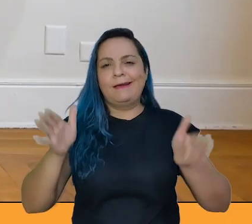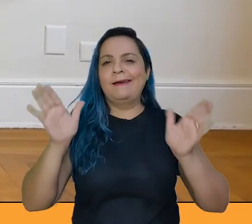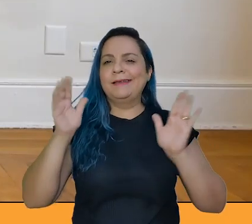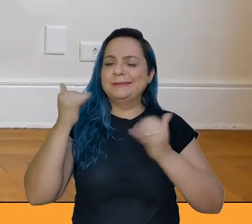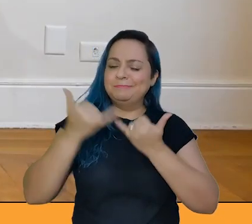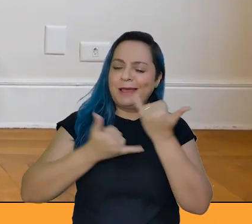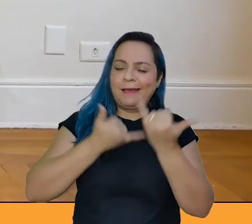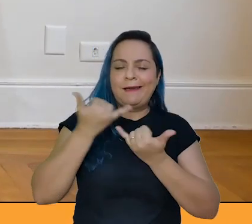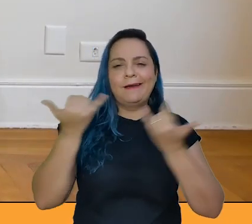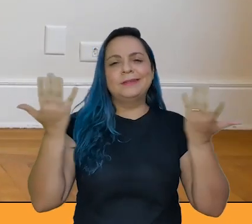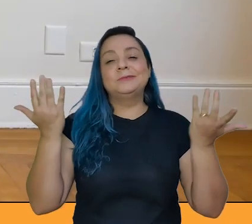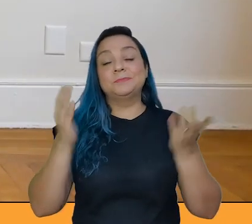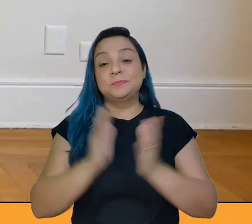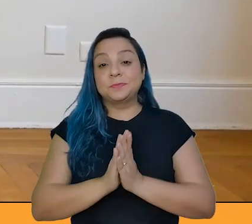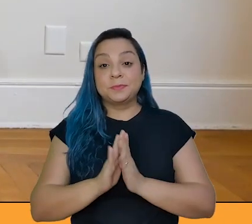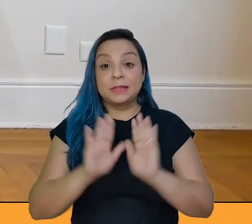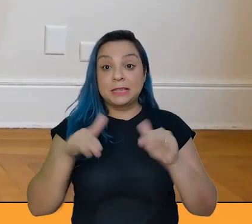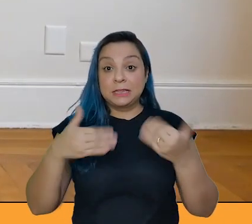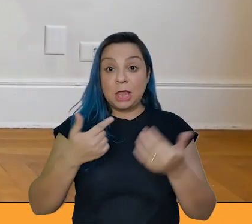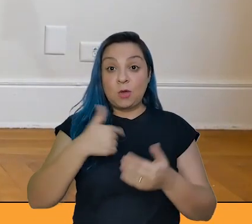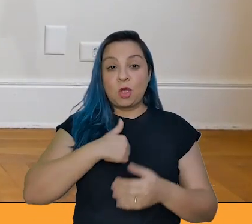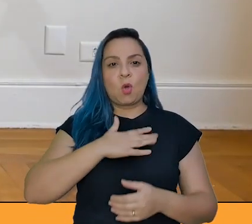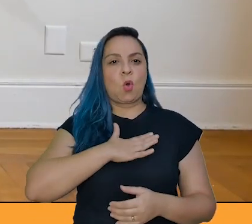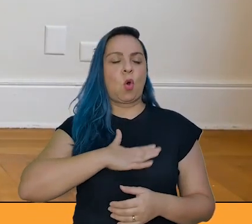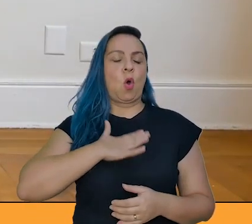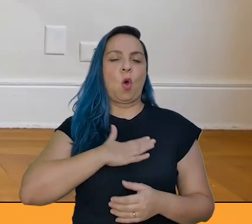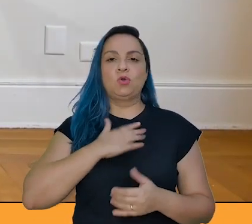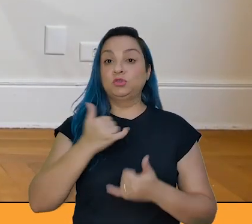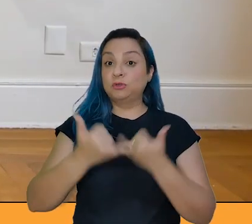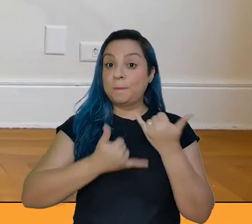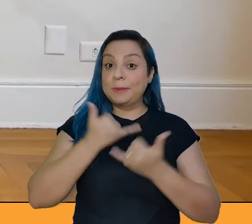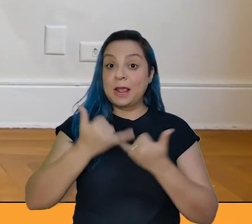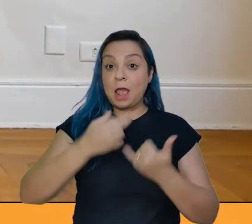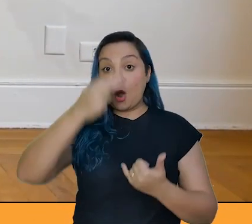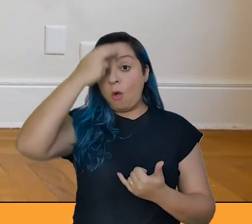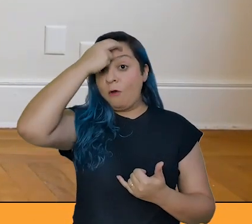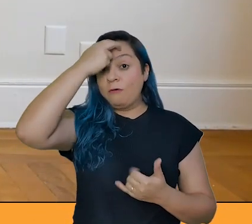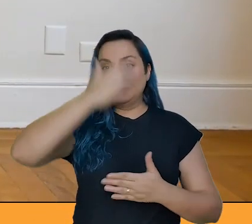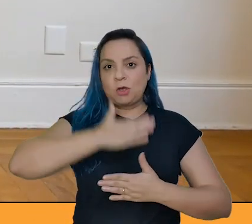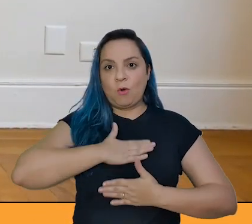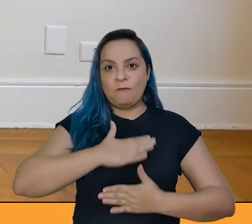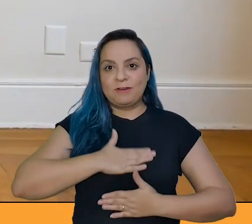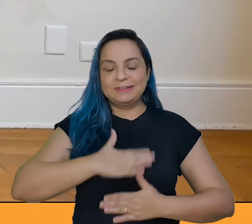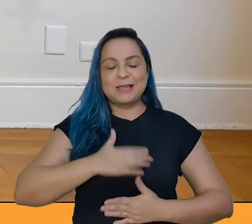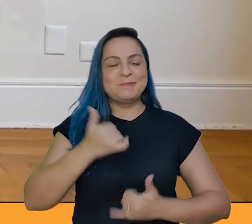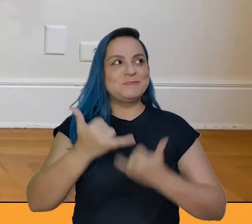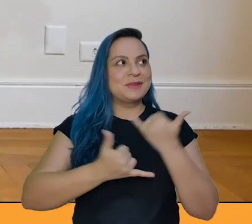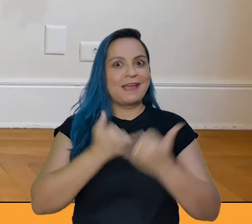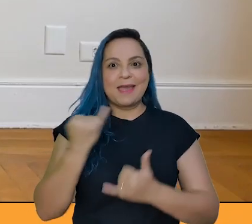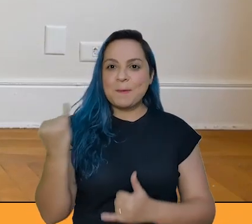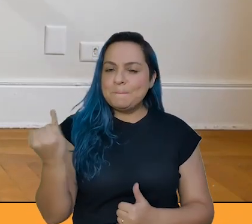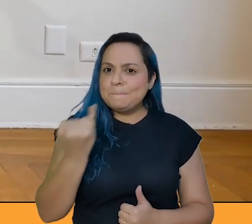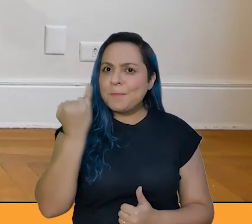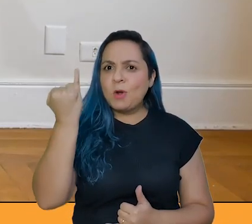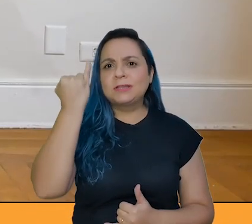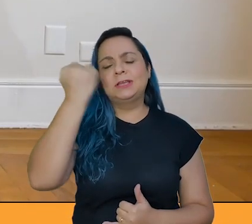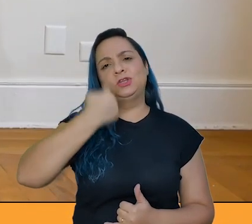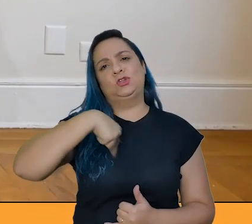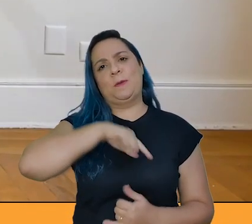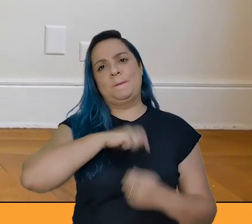mais descontraídas. Então, eu gosto de brincar com a consciência corporal, e brincar é algo muito importante que a gente precisa